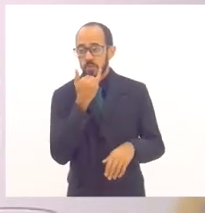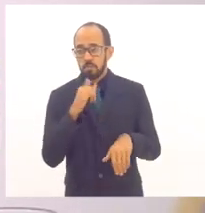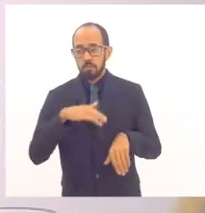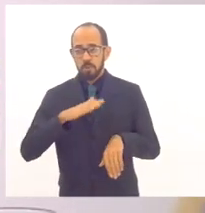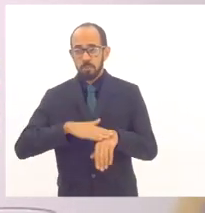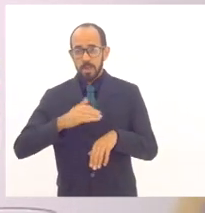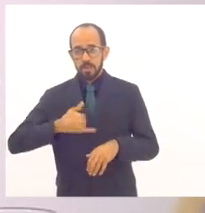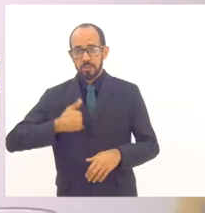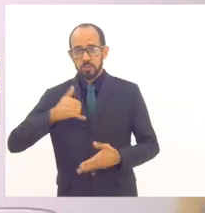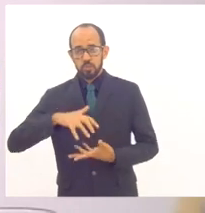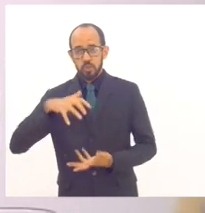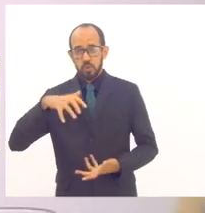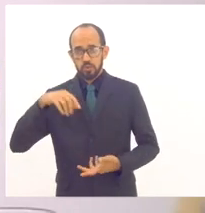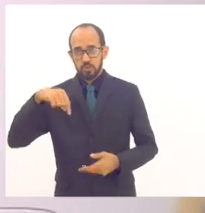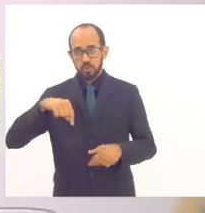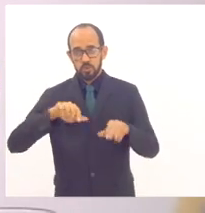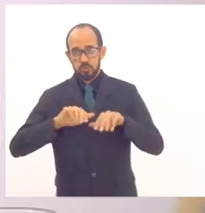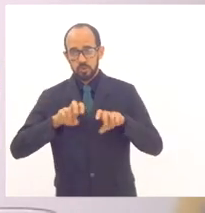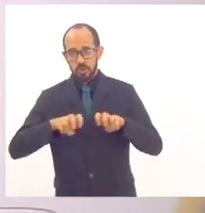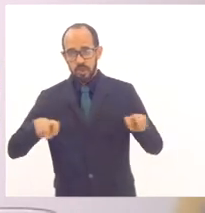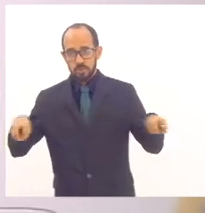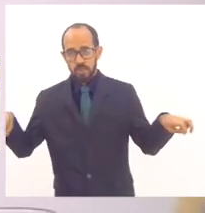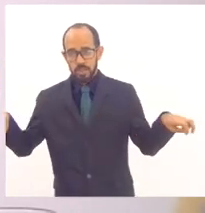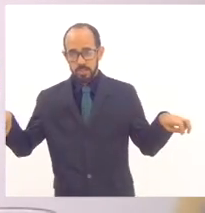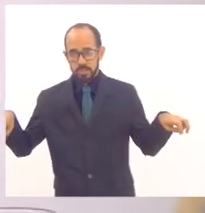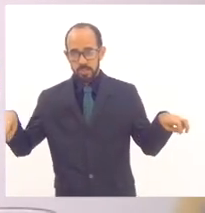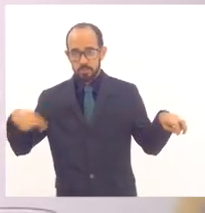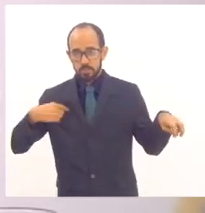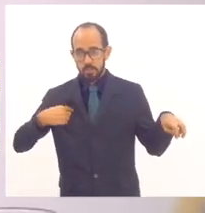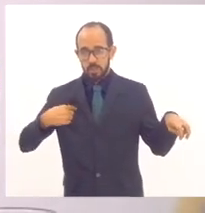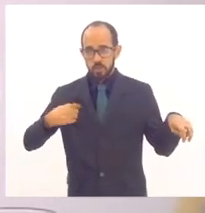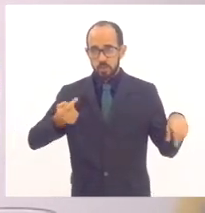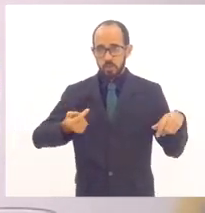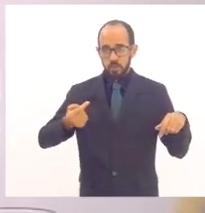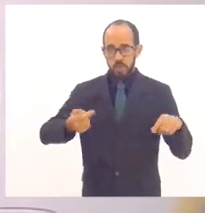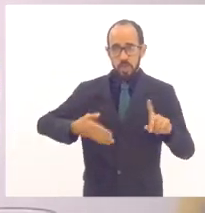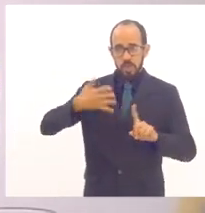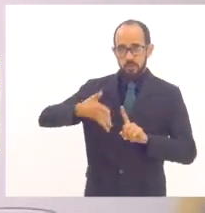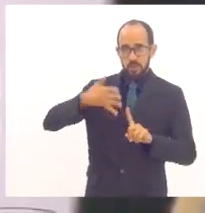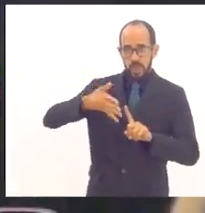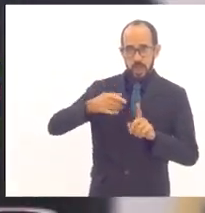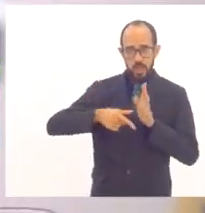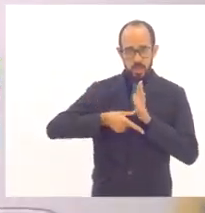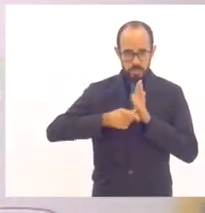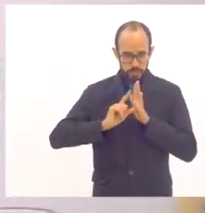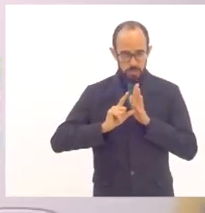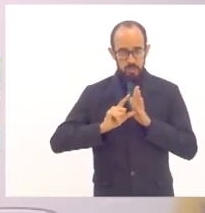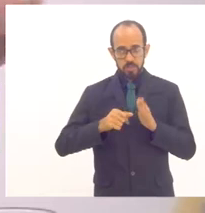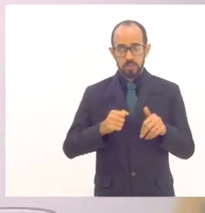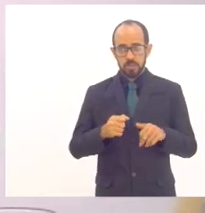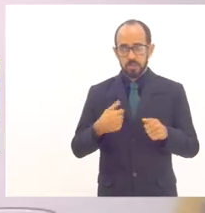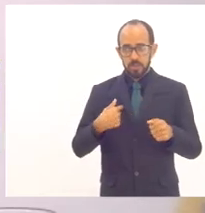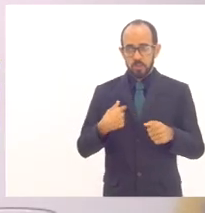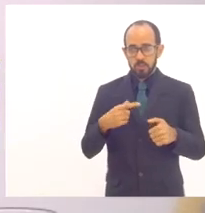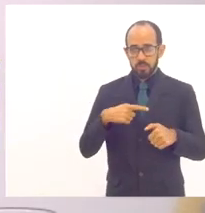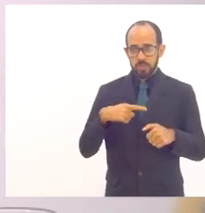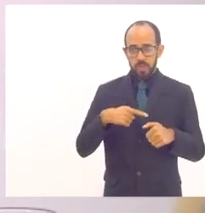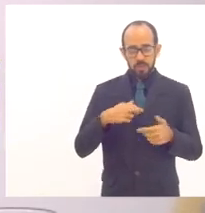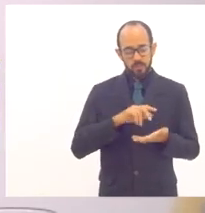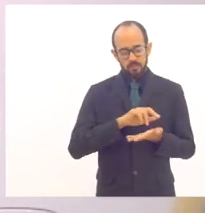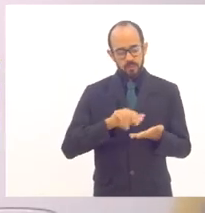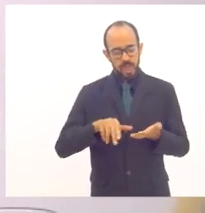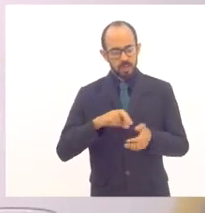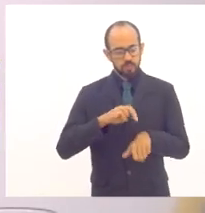estão sentados aqui na mesa, por eu ter, né, a fala antes deles. E eu tenho aqui vários mais